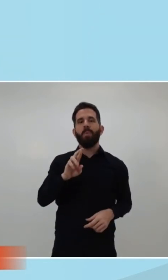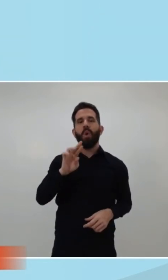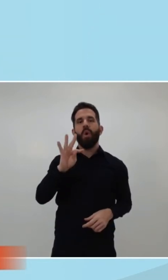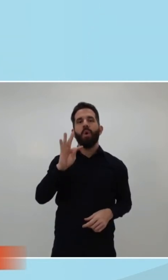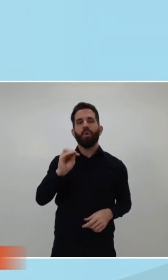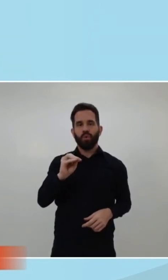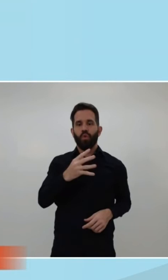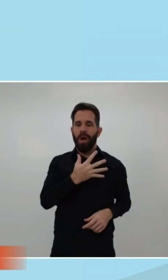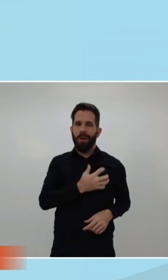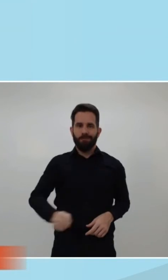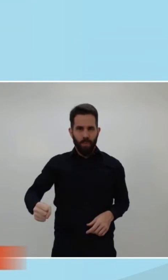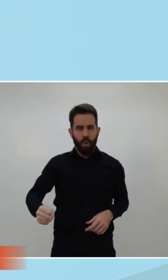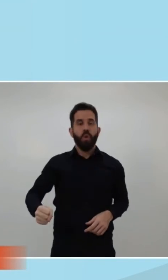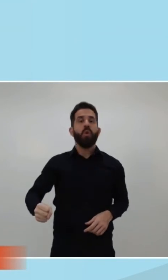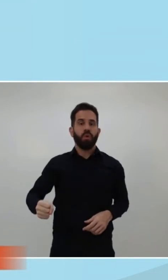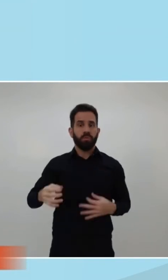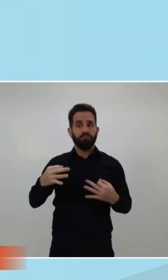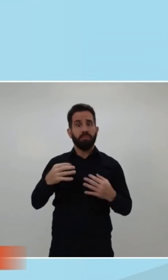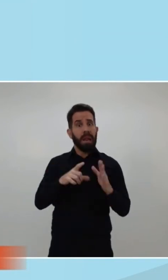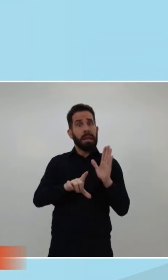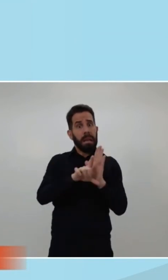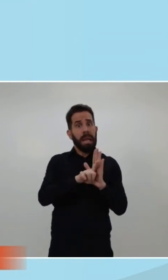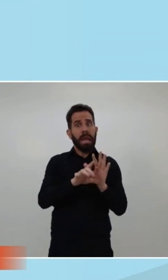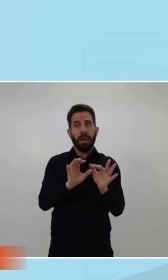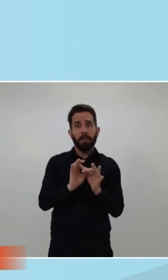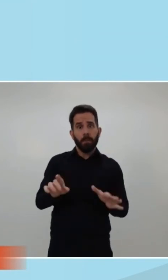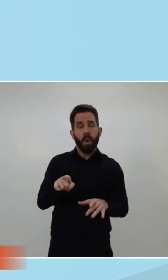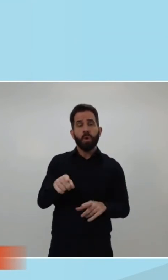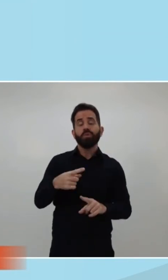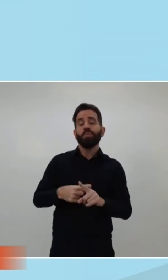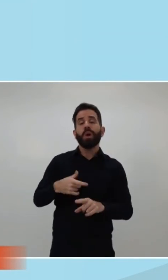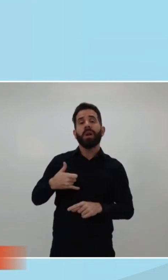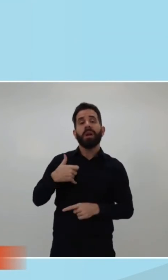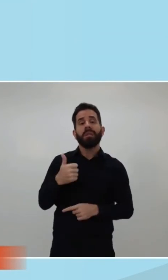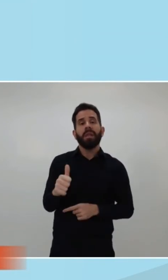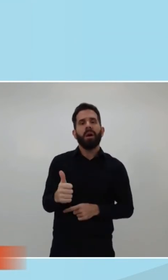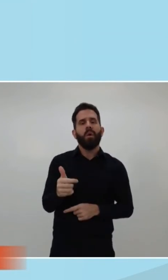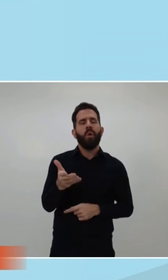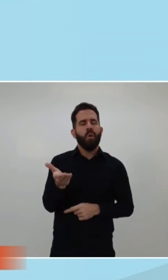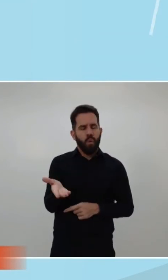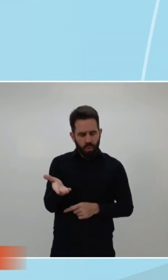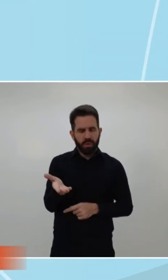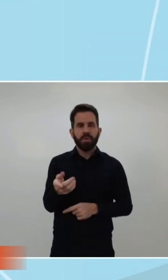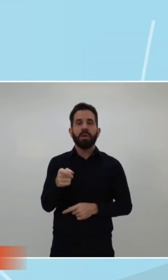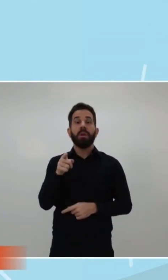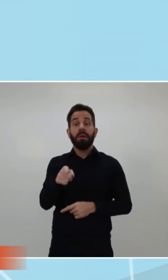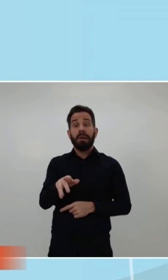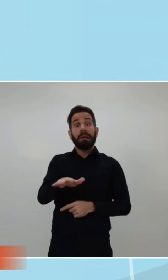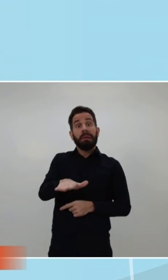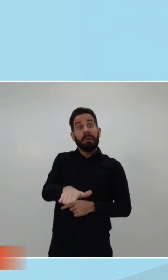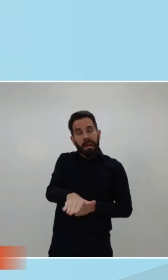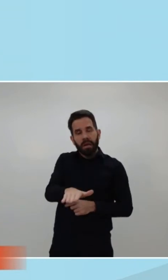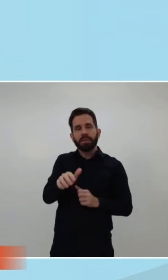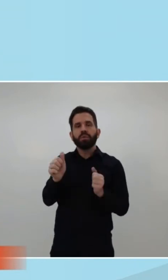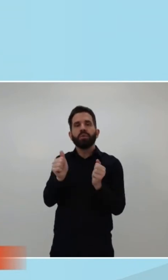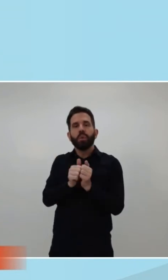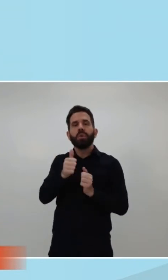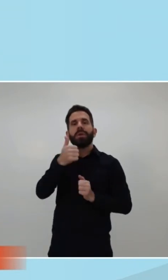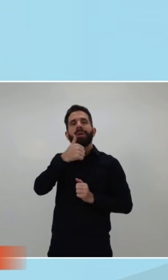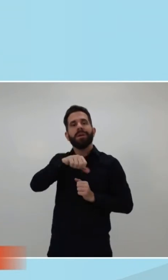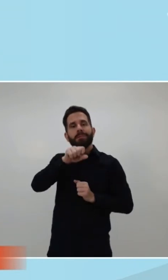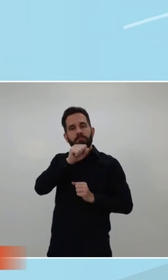uma reportagem do Intercept Brasil. A criança foi acompanhada da mãe procurar o serviço médico do